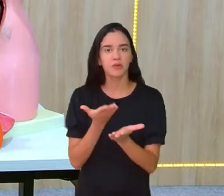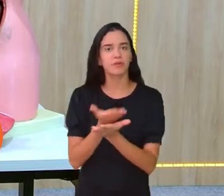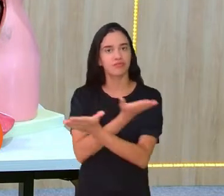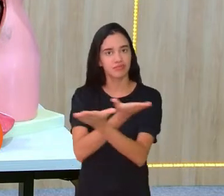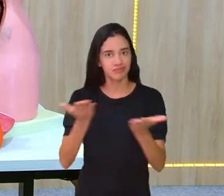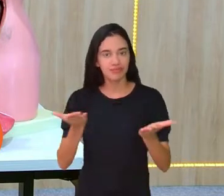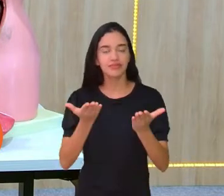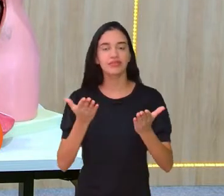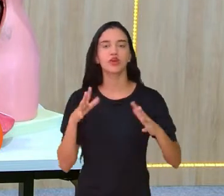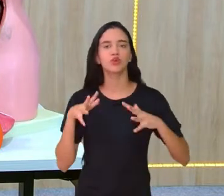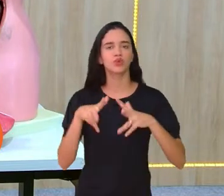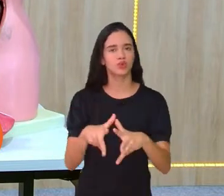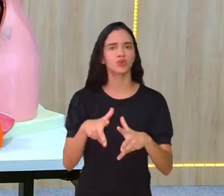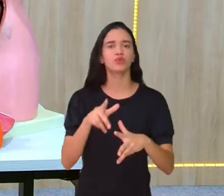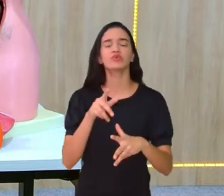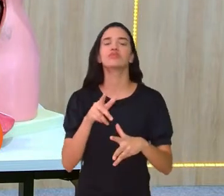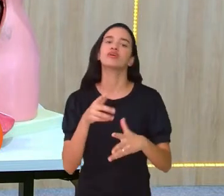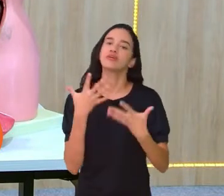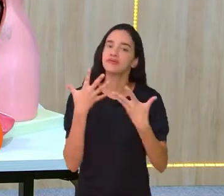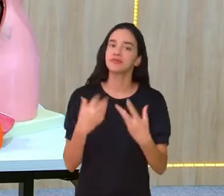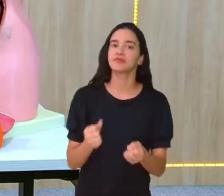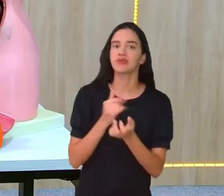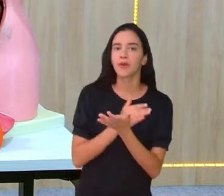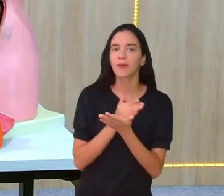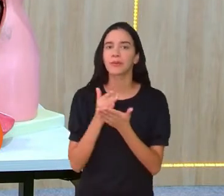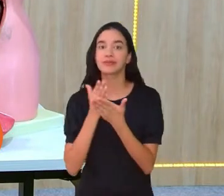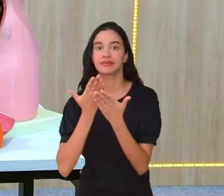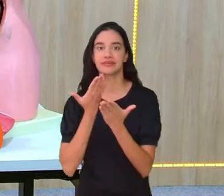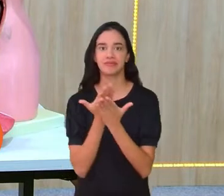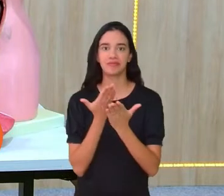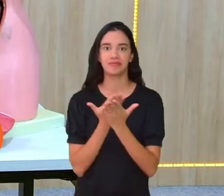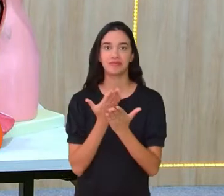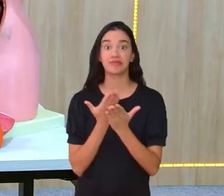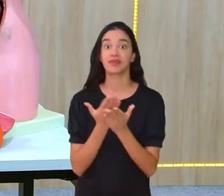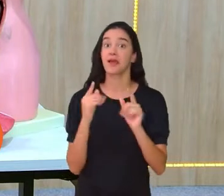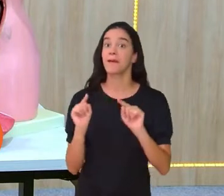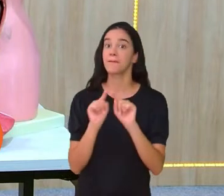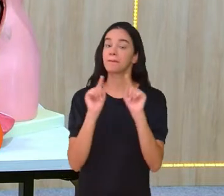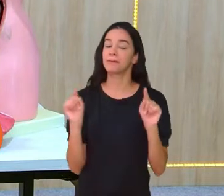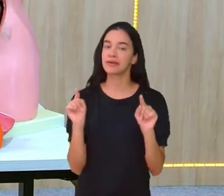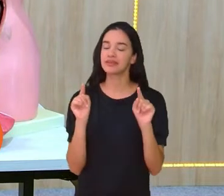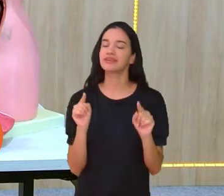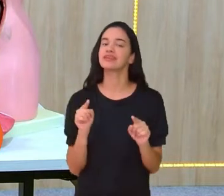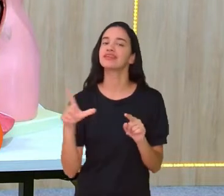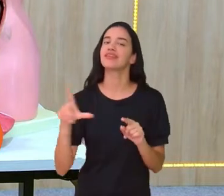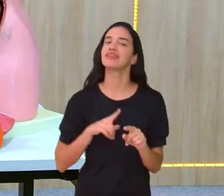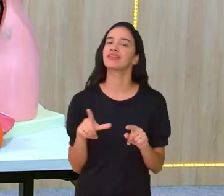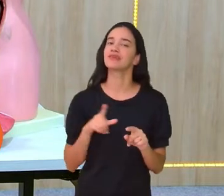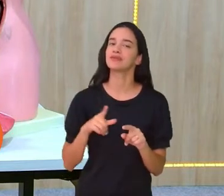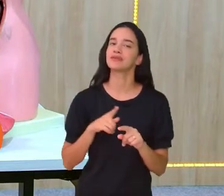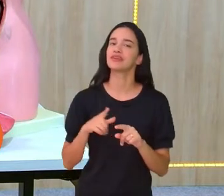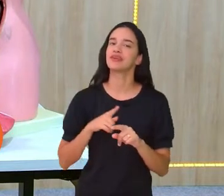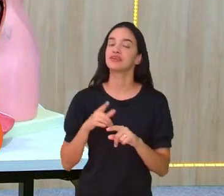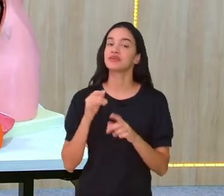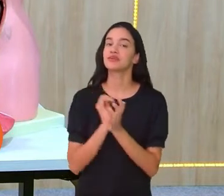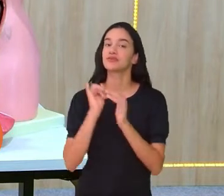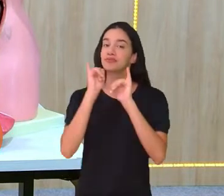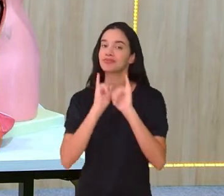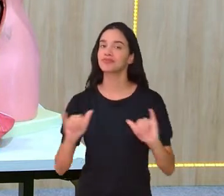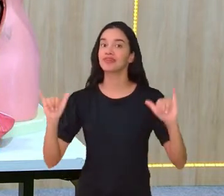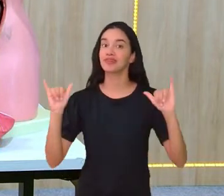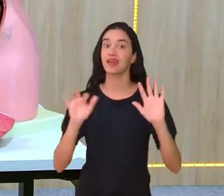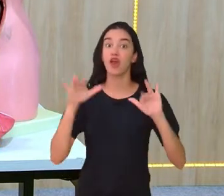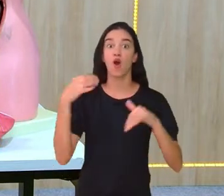Então, todos juntos, vamos lá começar essa aula. Mas eu ainda tenho um outro aviso. É a questão